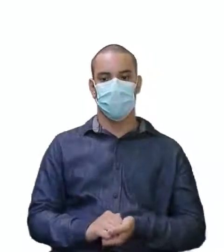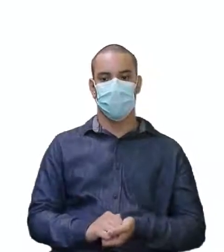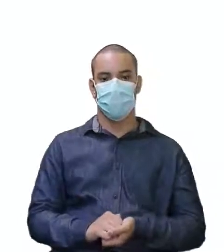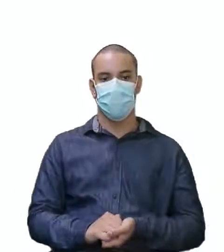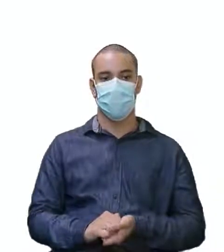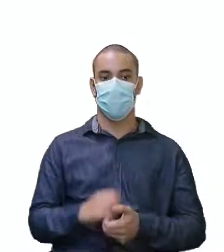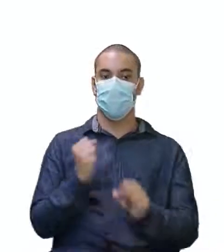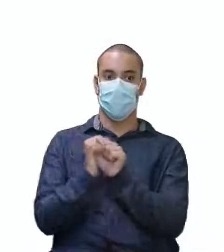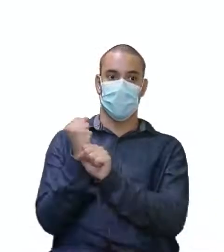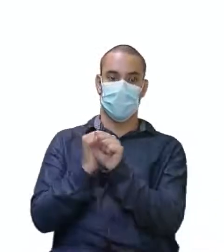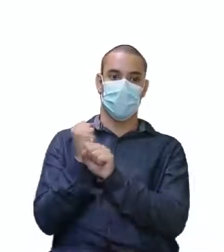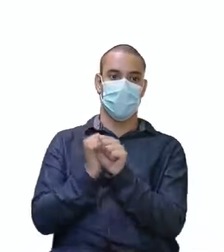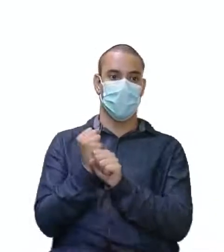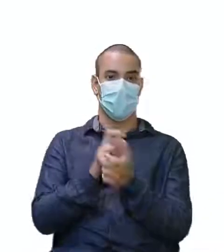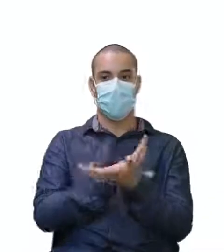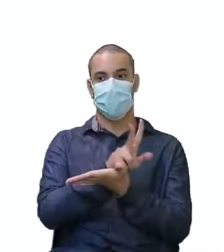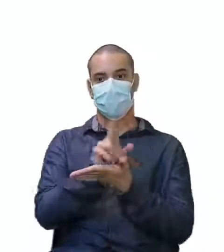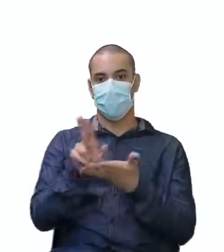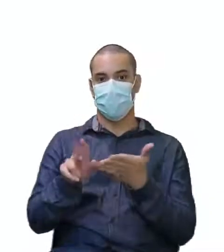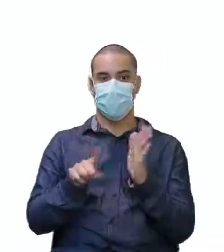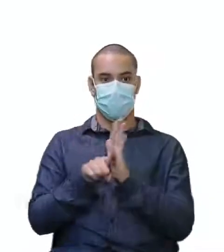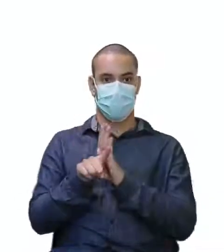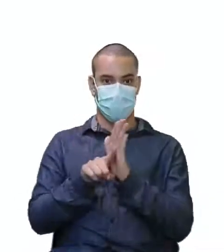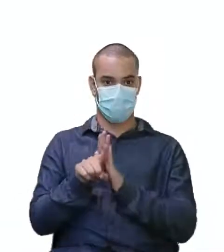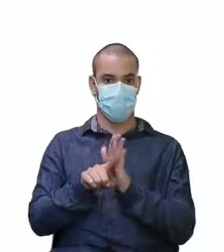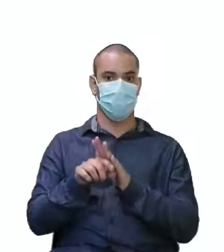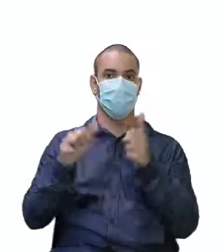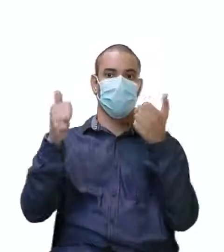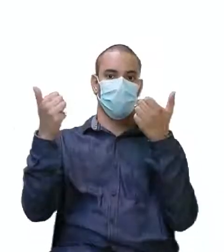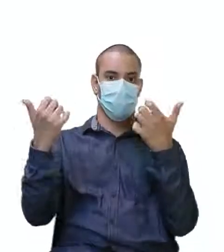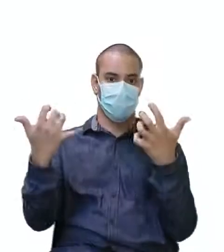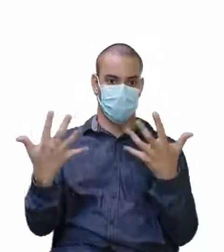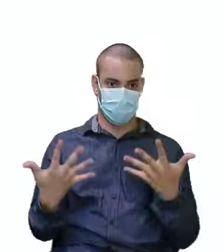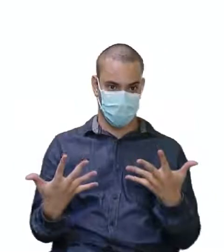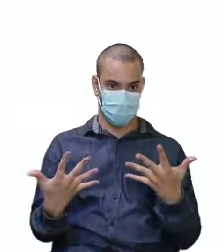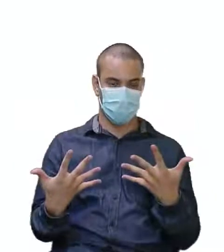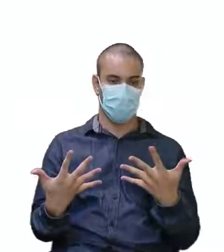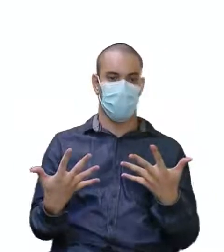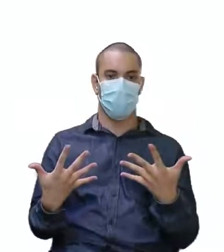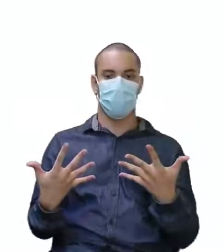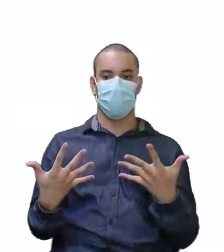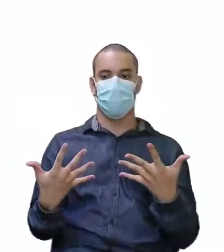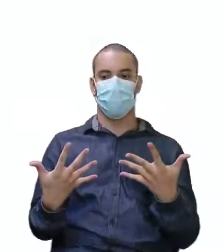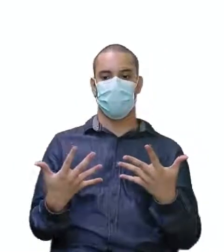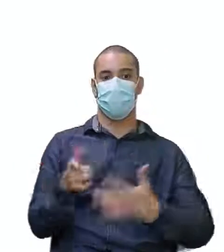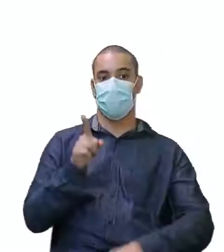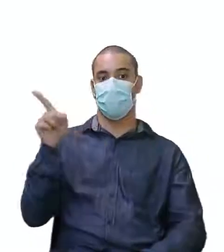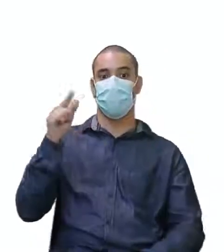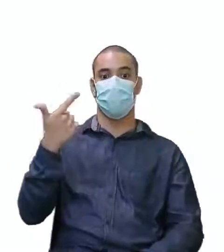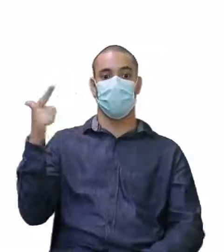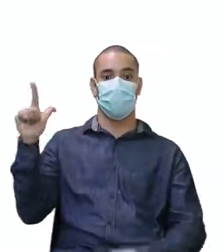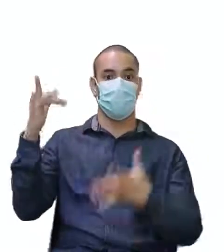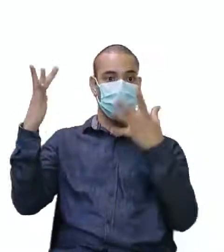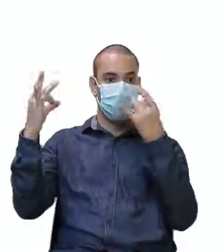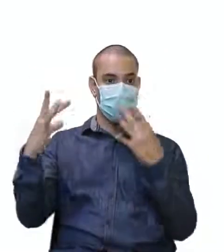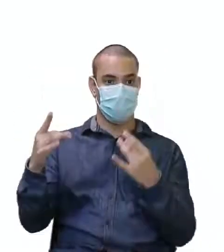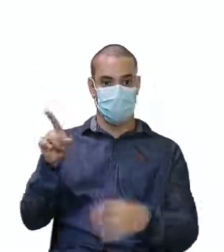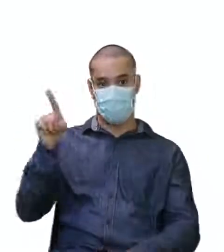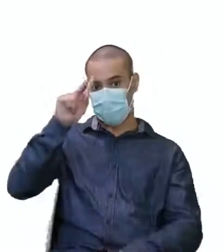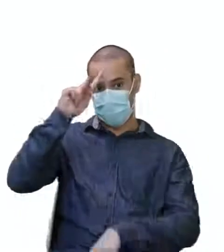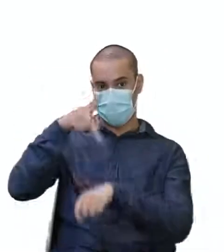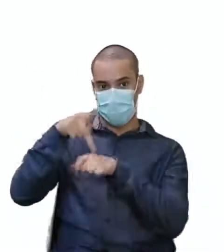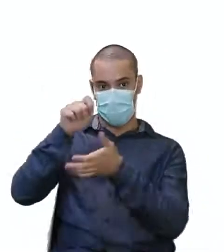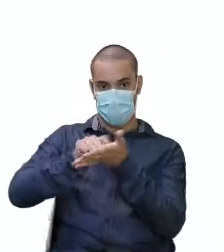Ao longo dos anos, vários pesquisadores, né, enfim, outra aqui eu já tinha lido. Aqui é outra definição, Charles